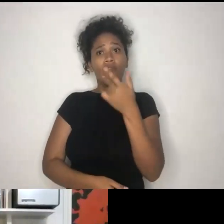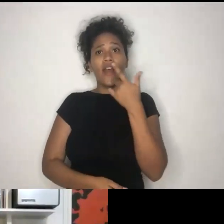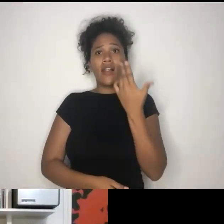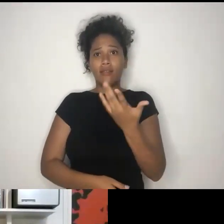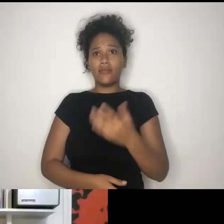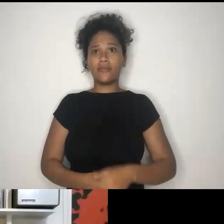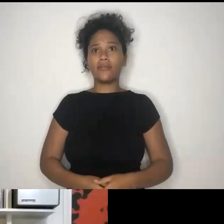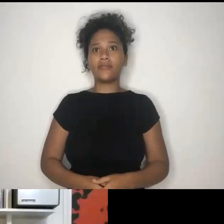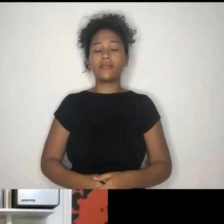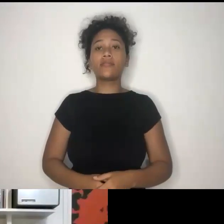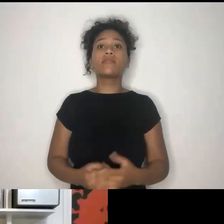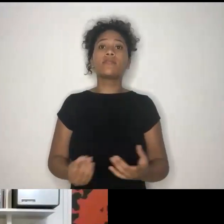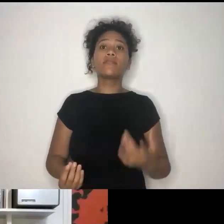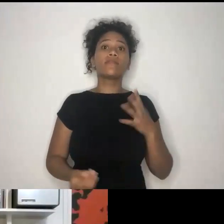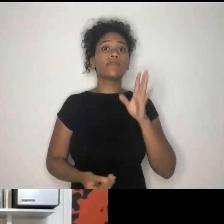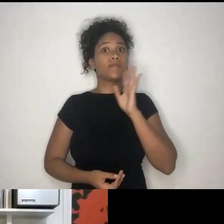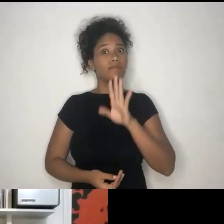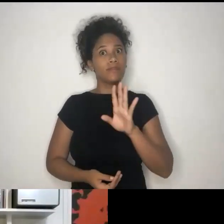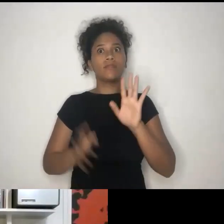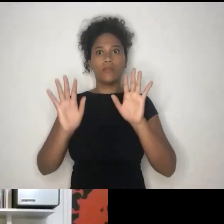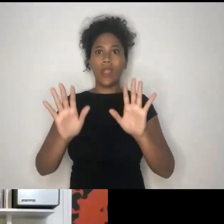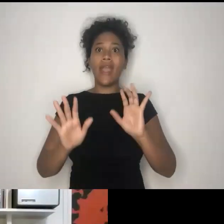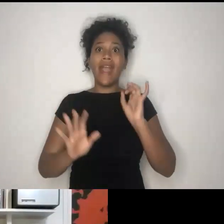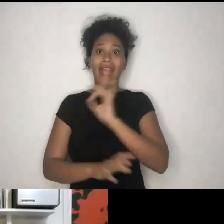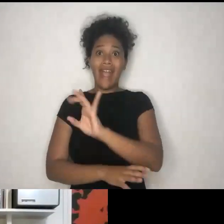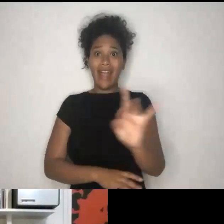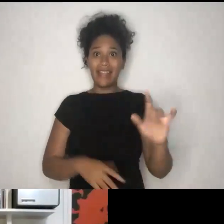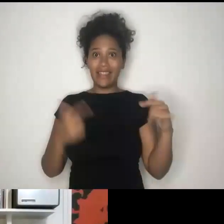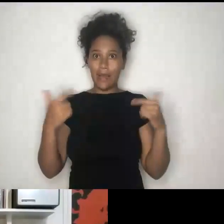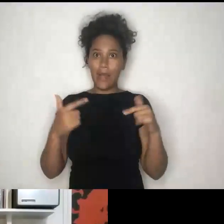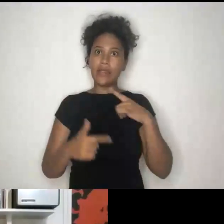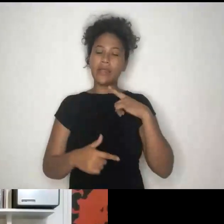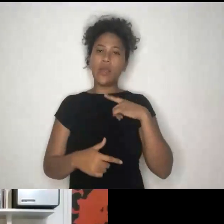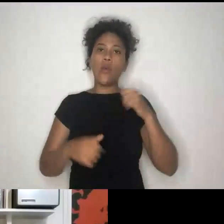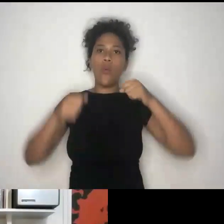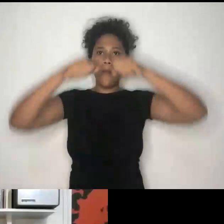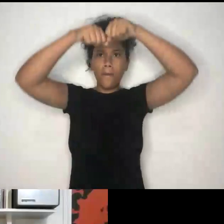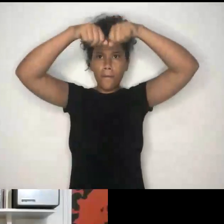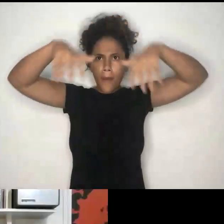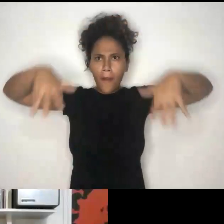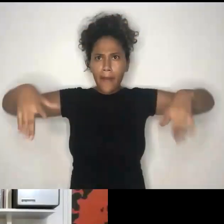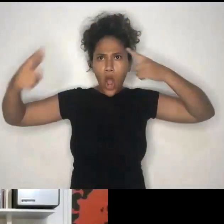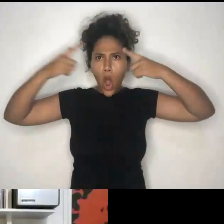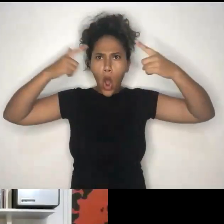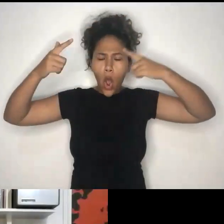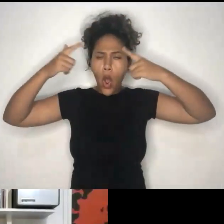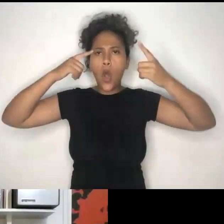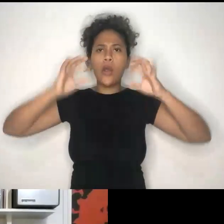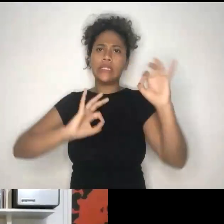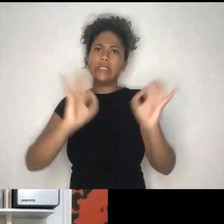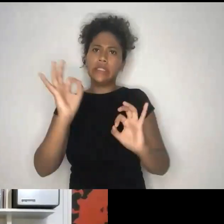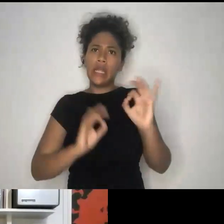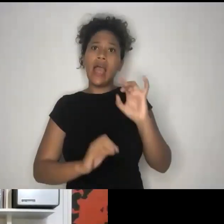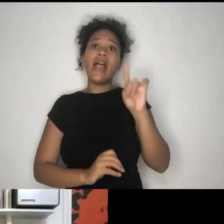Super Legal é não Cada trabalho tem um mapa mental Cada trabalho tem um processo ali são algumas